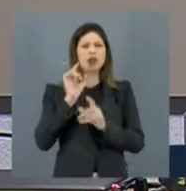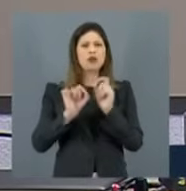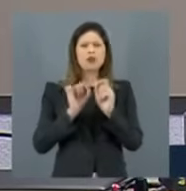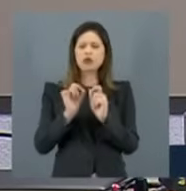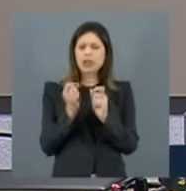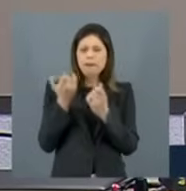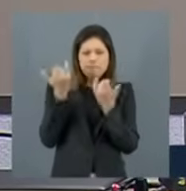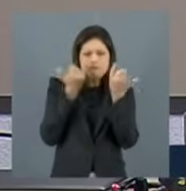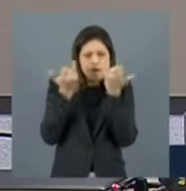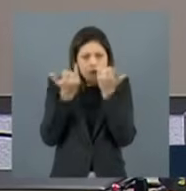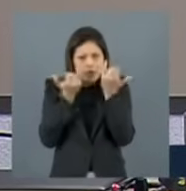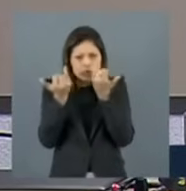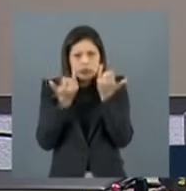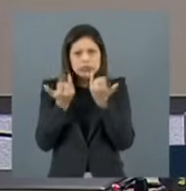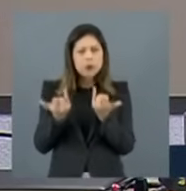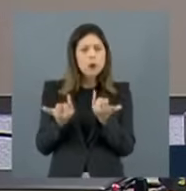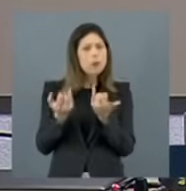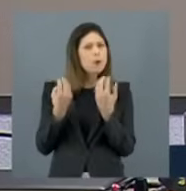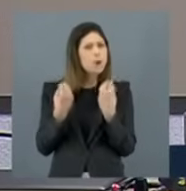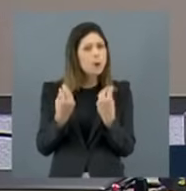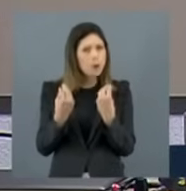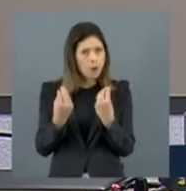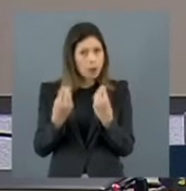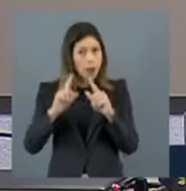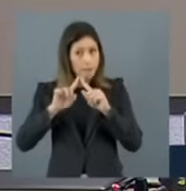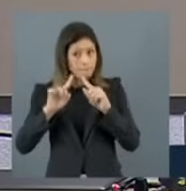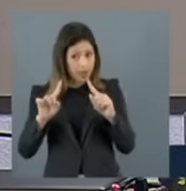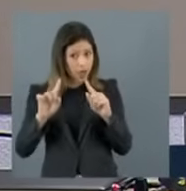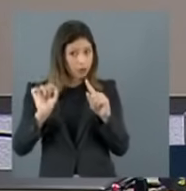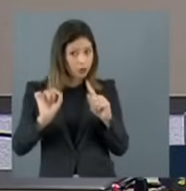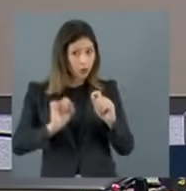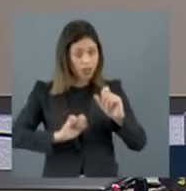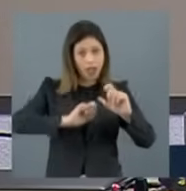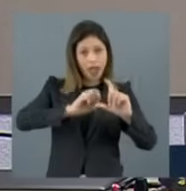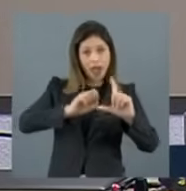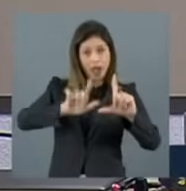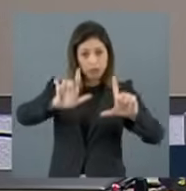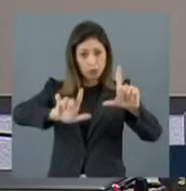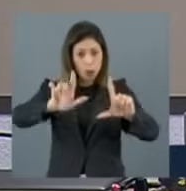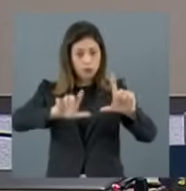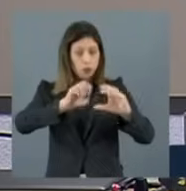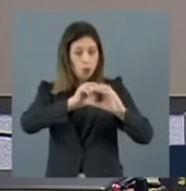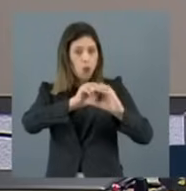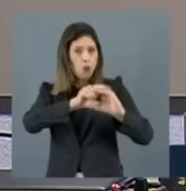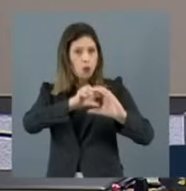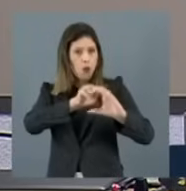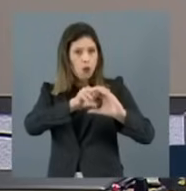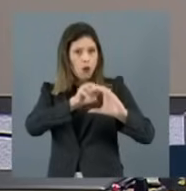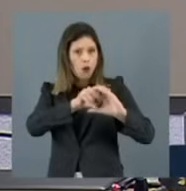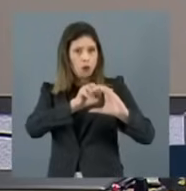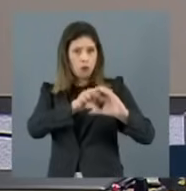Interessante pontuar que a Rede Globo, que eu não tenho nada contra, tá?